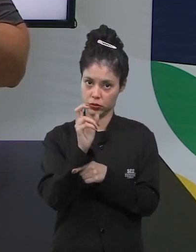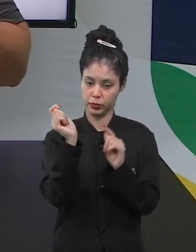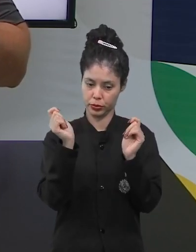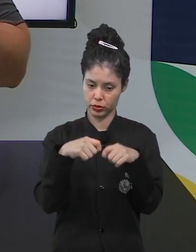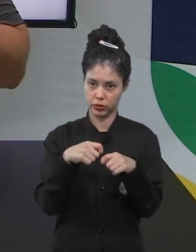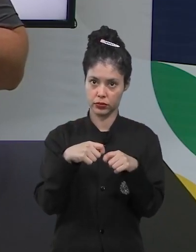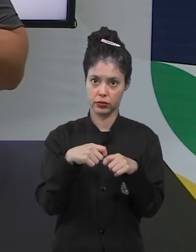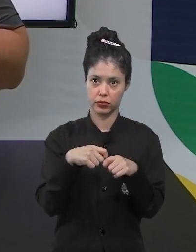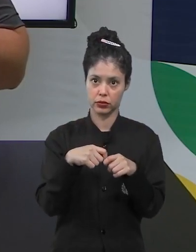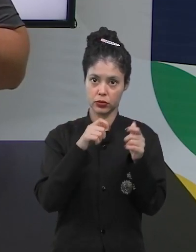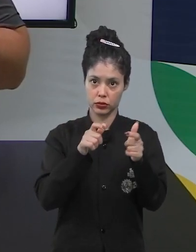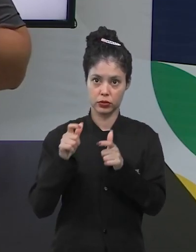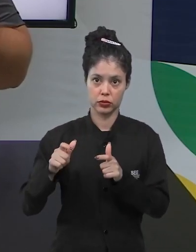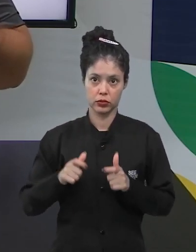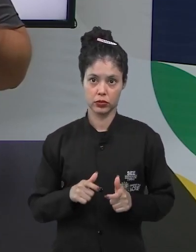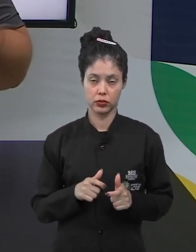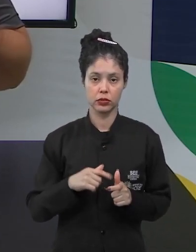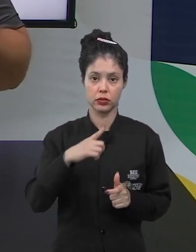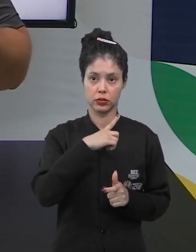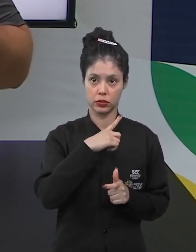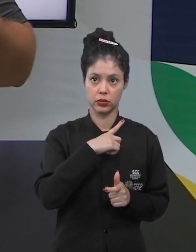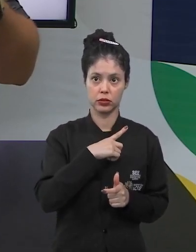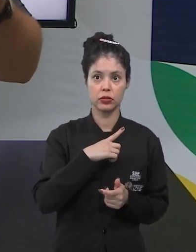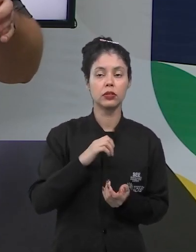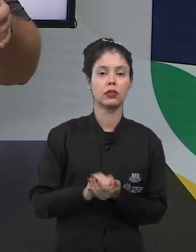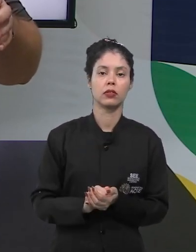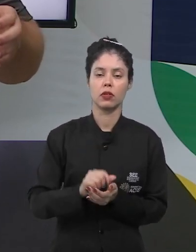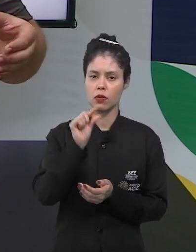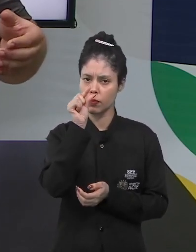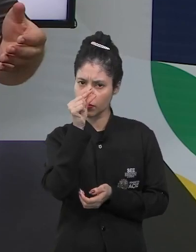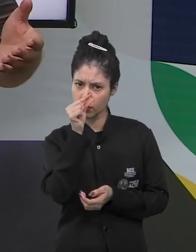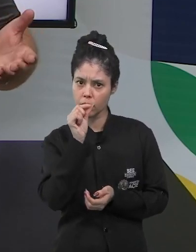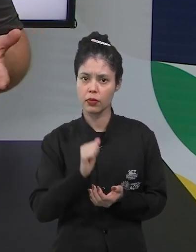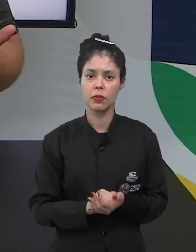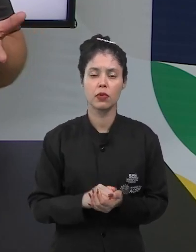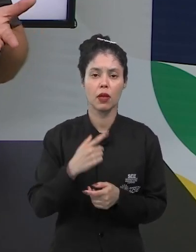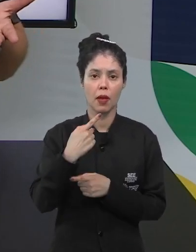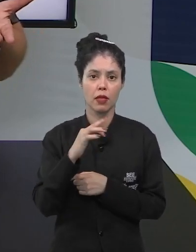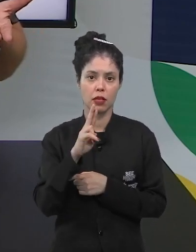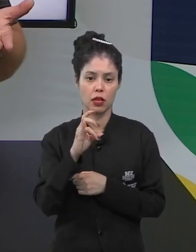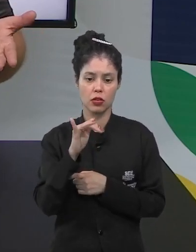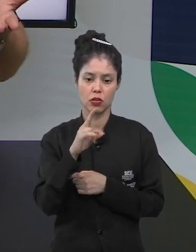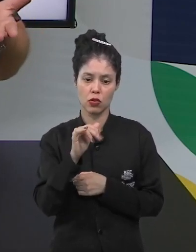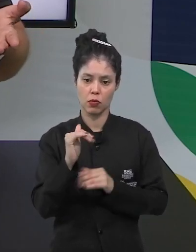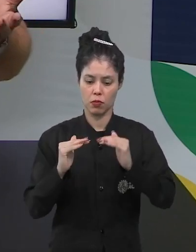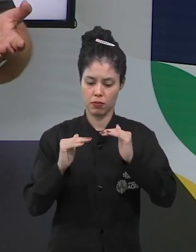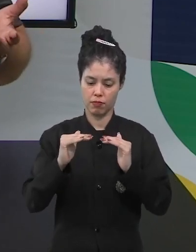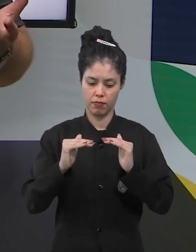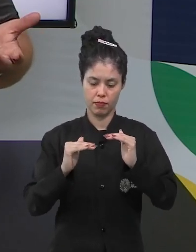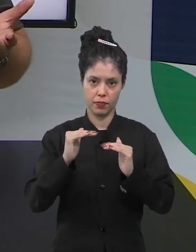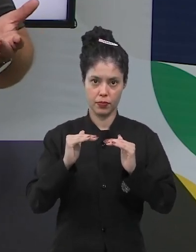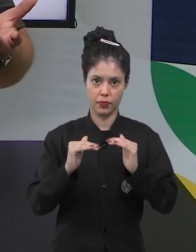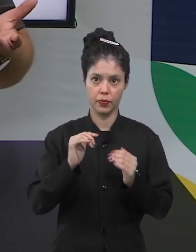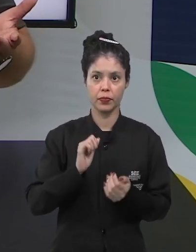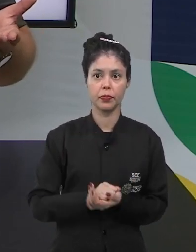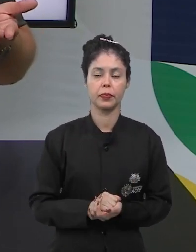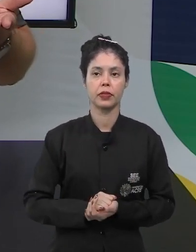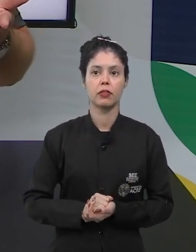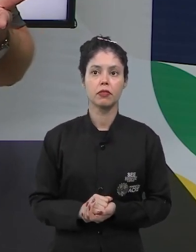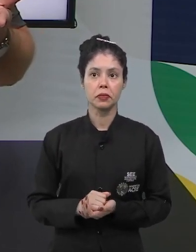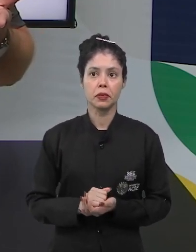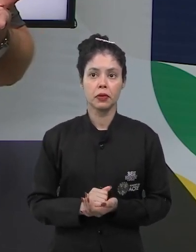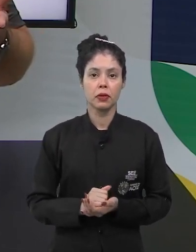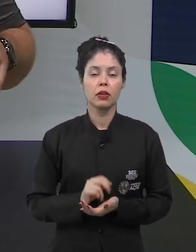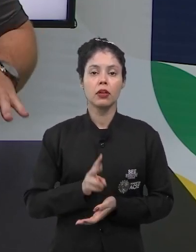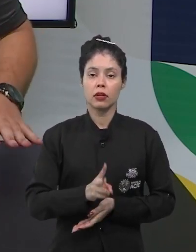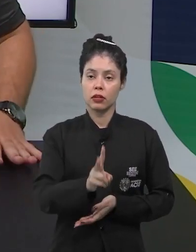possíveis localizações para colocar uma pecinha de chumbo para que haja esse equilíbriozinho, para o pneu não ficar trepidando, para ele